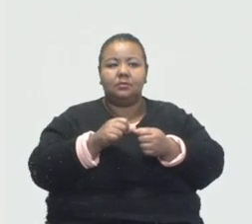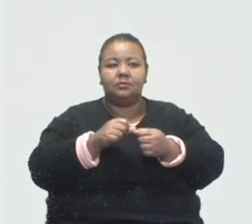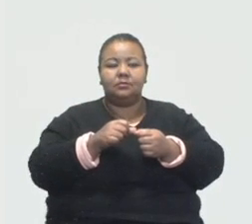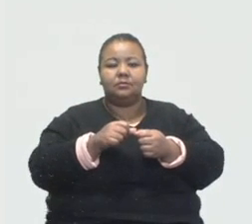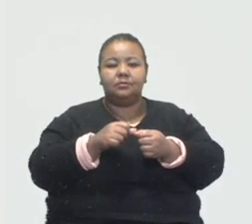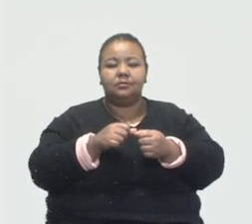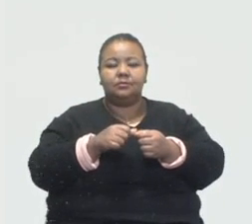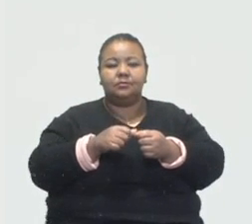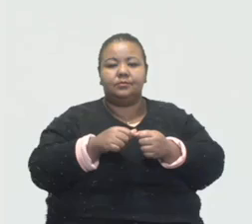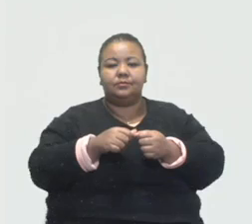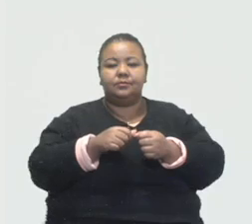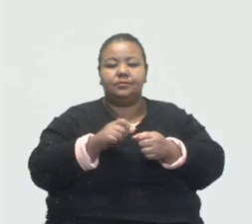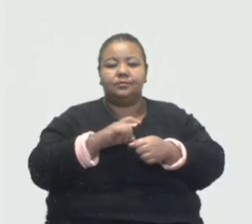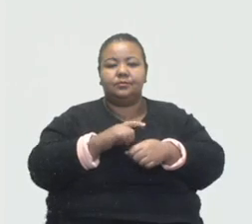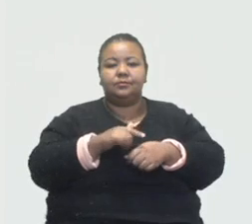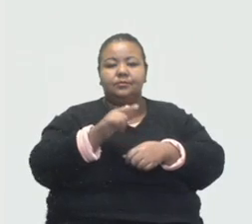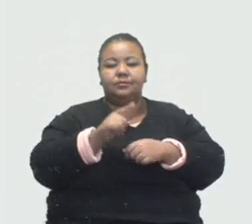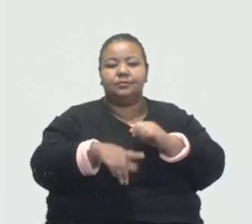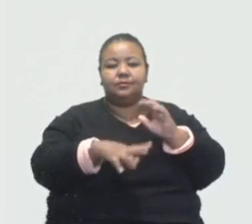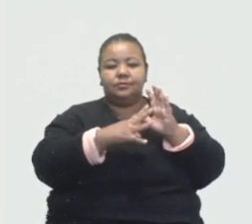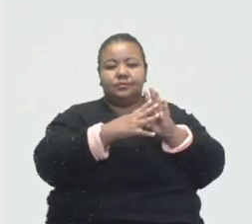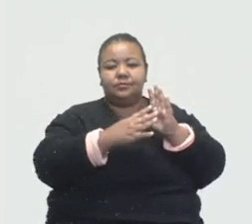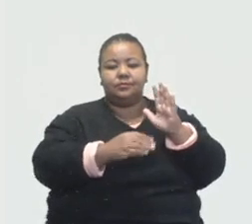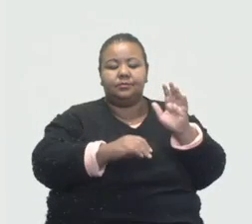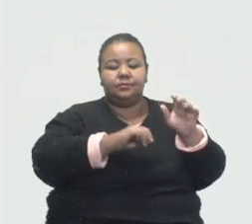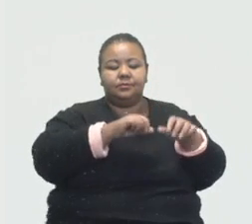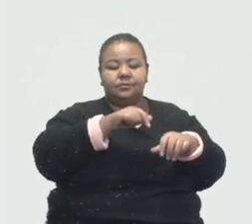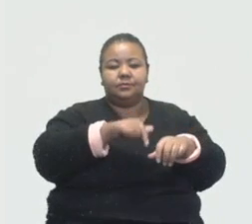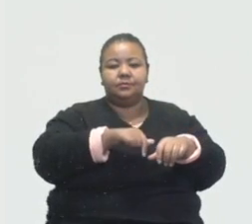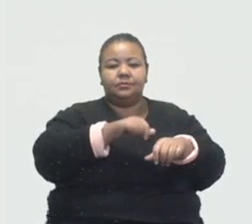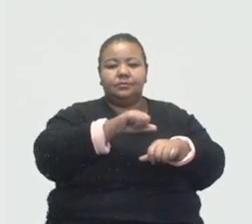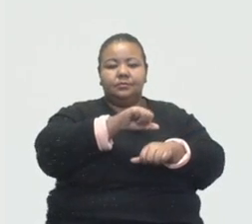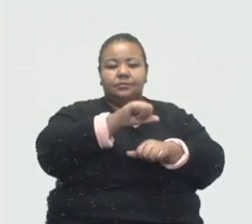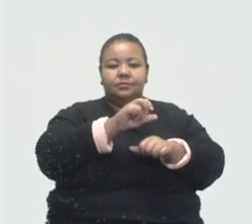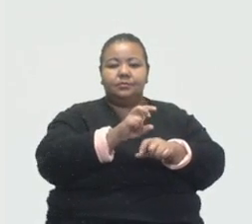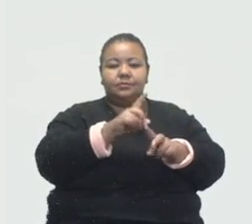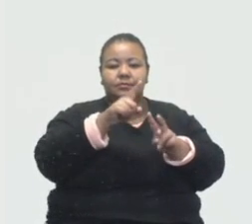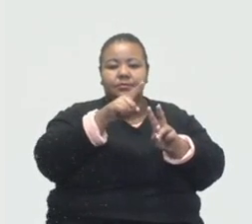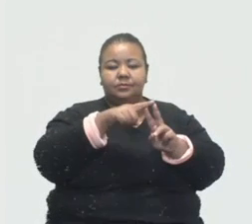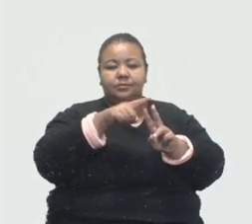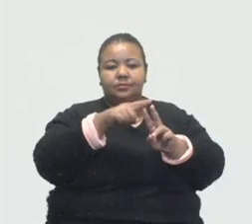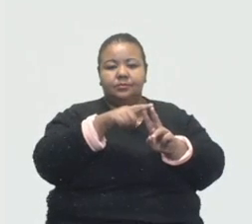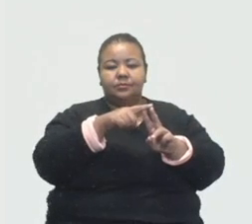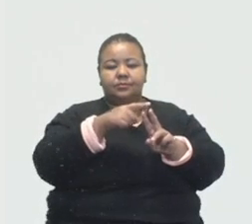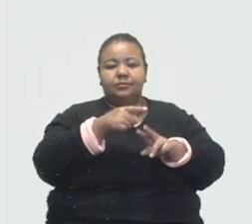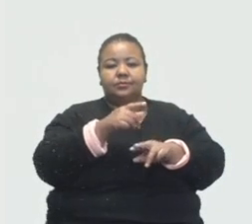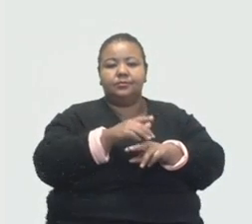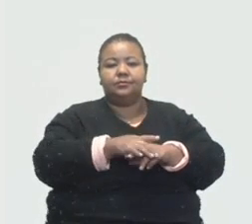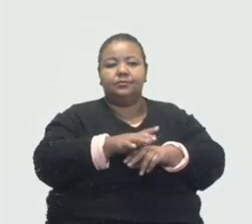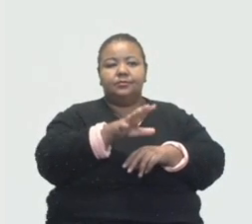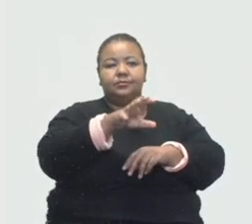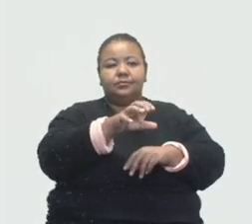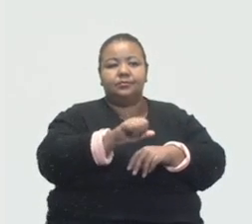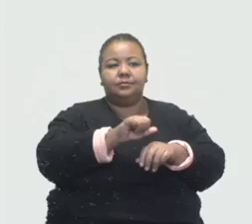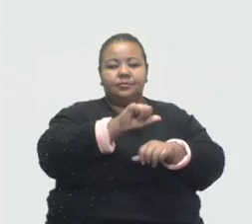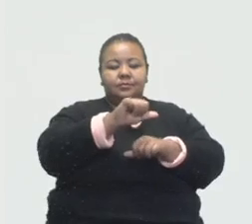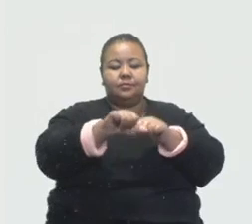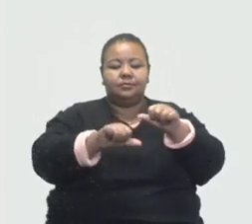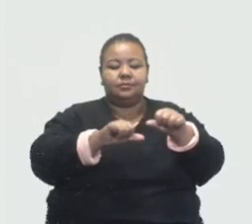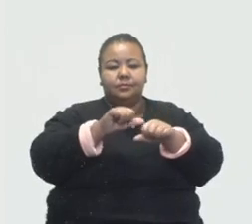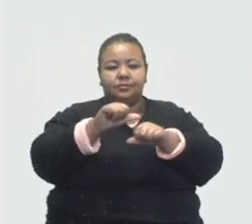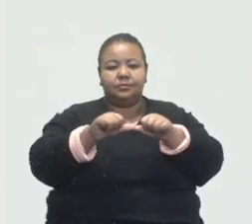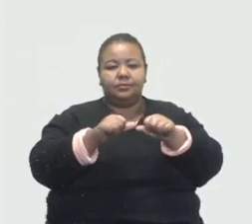quê? Aqui nós temos a imagem do nosso vetor. Nós vamos pegar a nossa transformação.